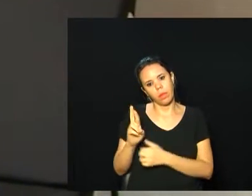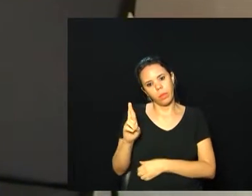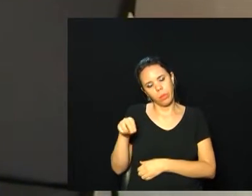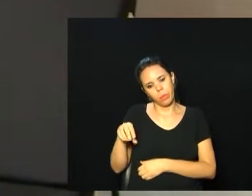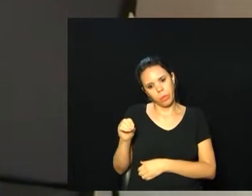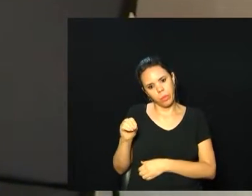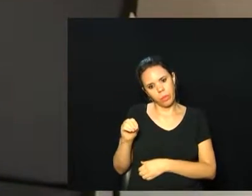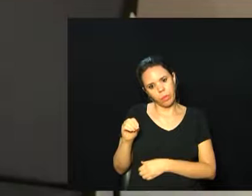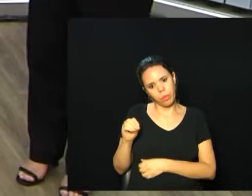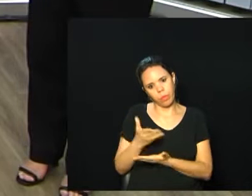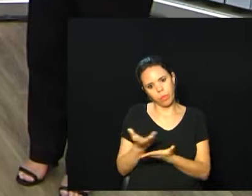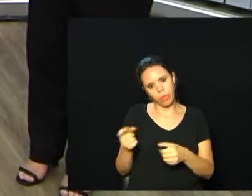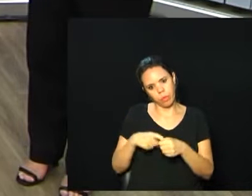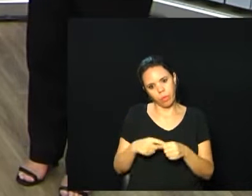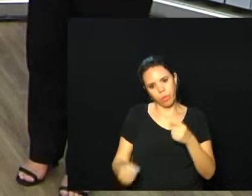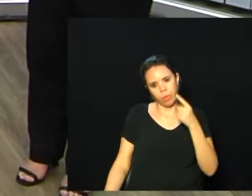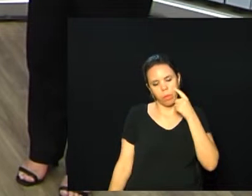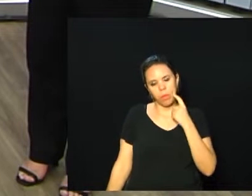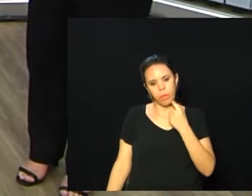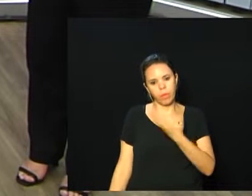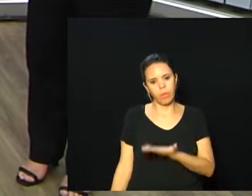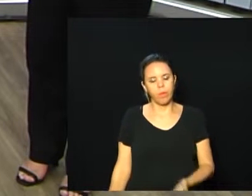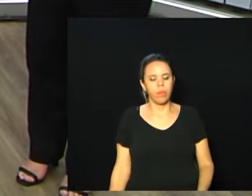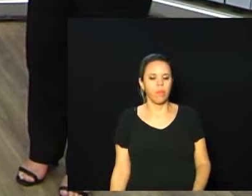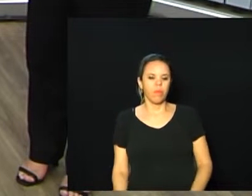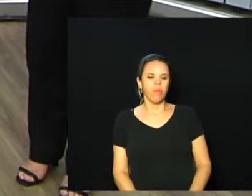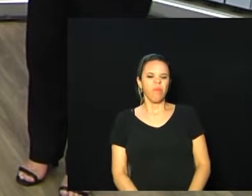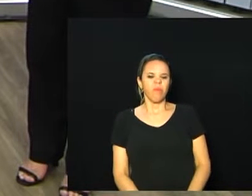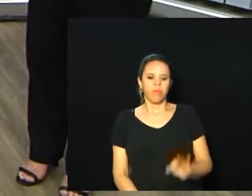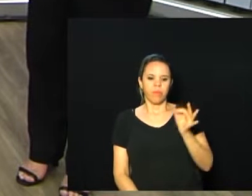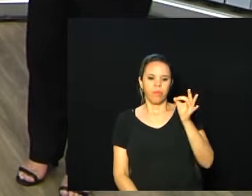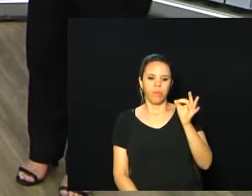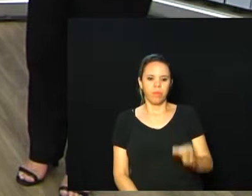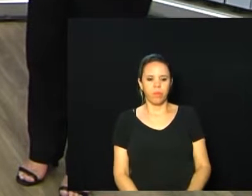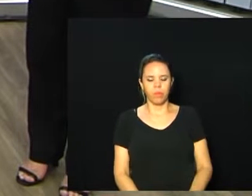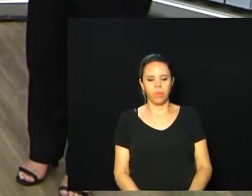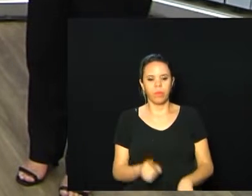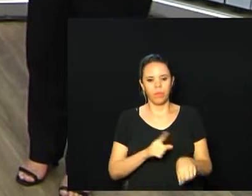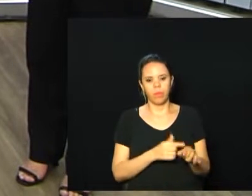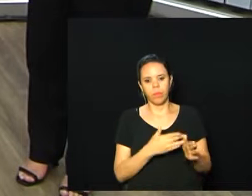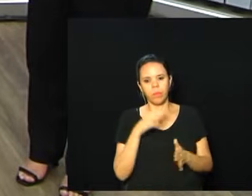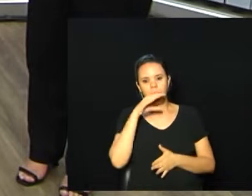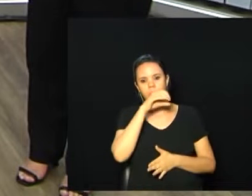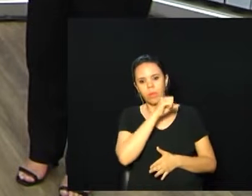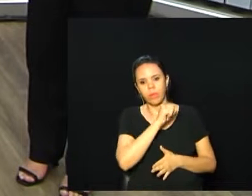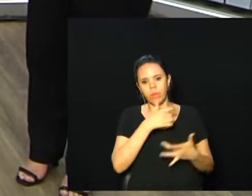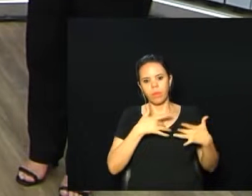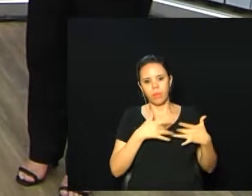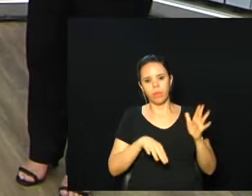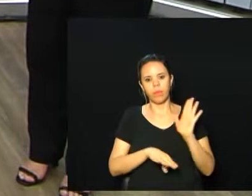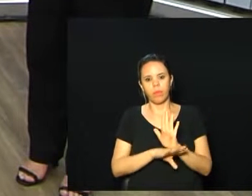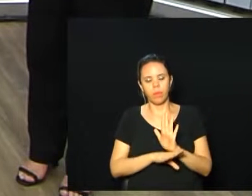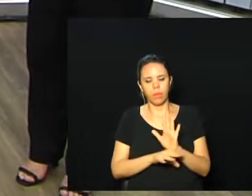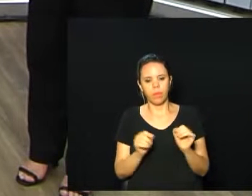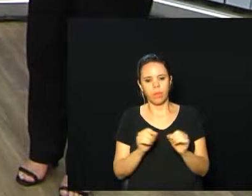Bruno. Eu volto com você, Viviane Novaes. Com certeza, André. Um tempinho, rapidinho, vai lá, doa o sangue,